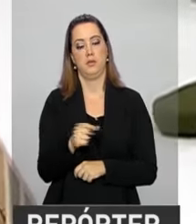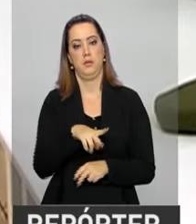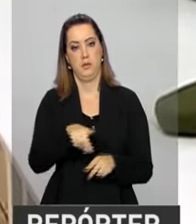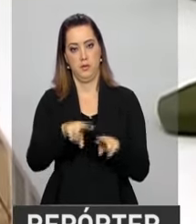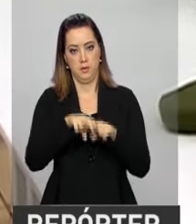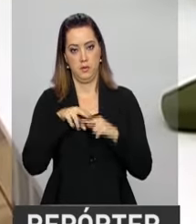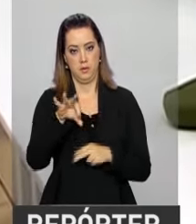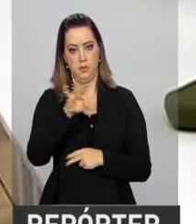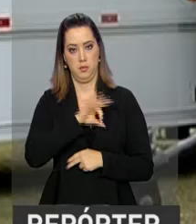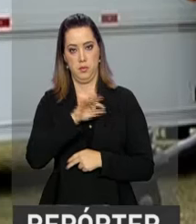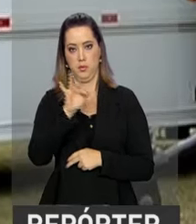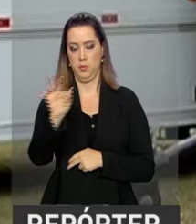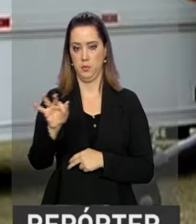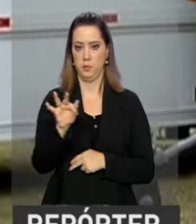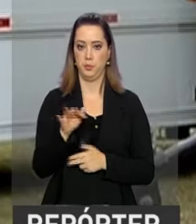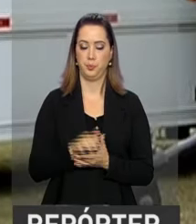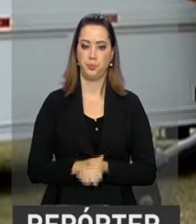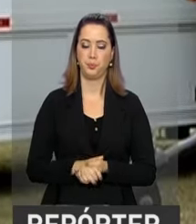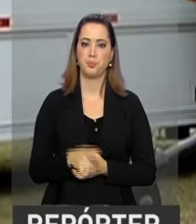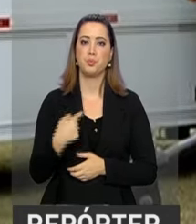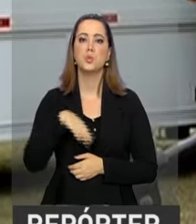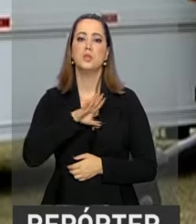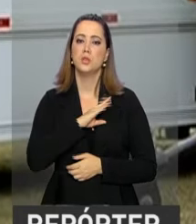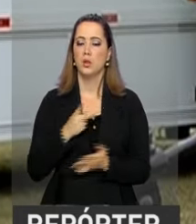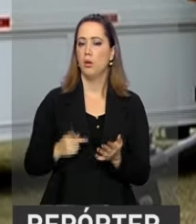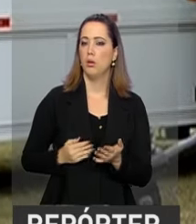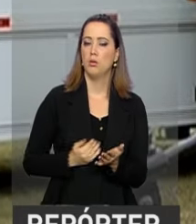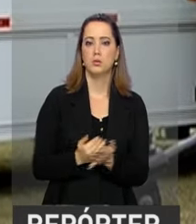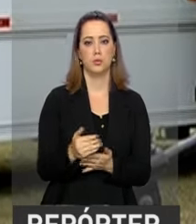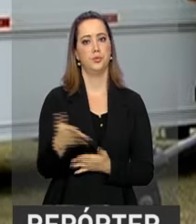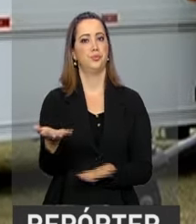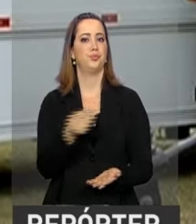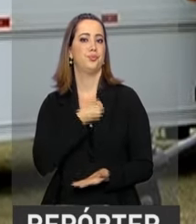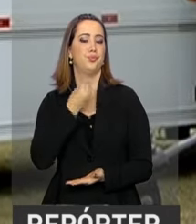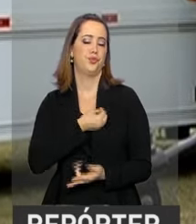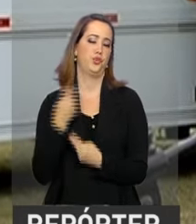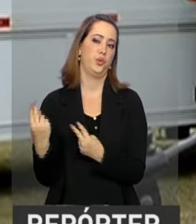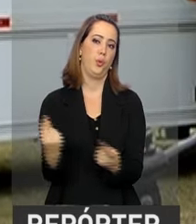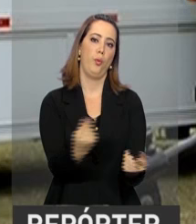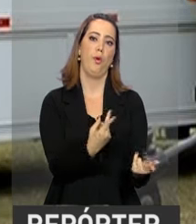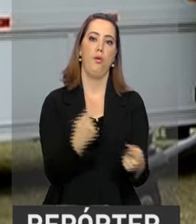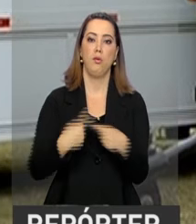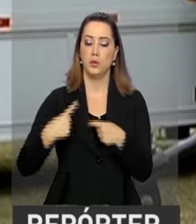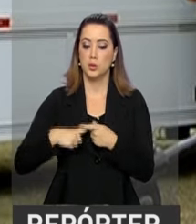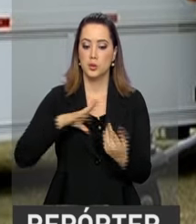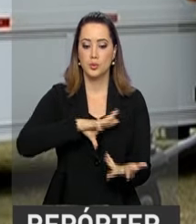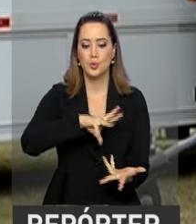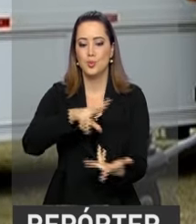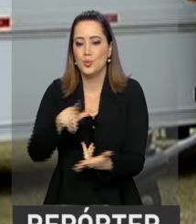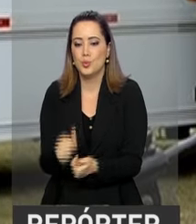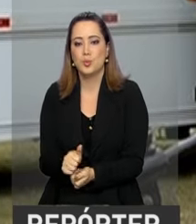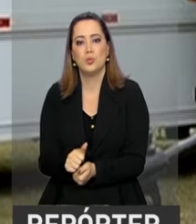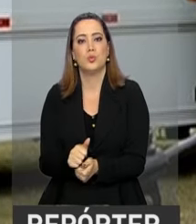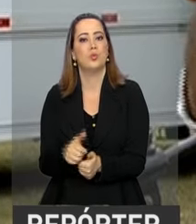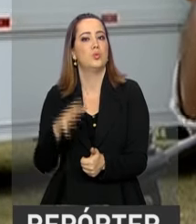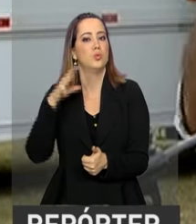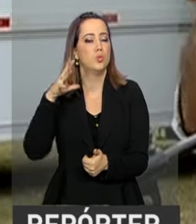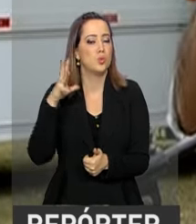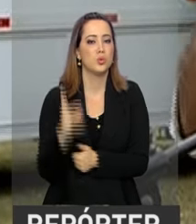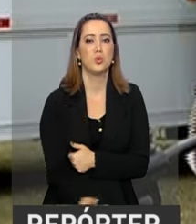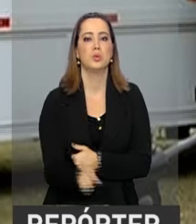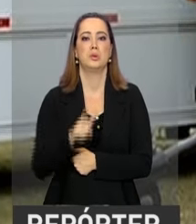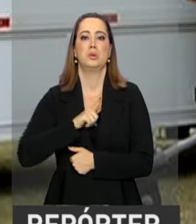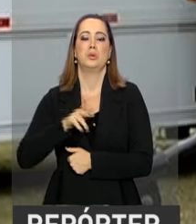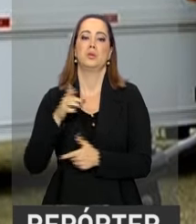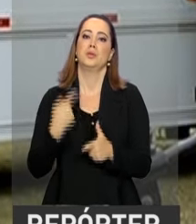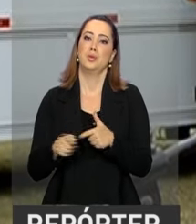atos terroristas. Nós vamos conviver com isso, porque o mundo inteiro hoje está passando um estresse, está passando uma certa, de